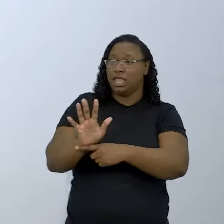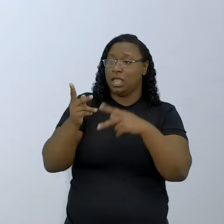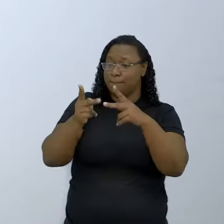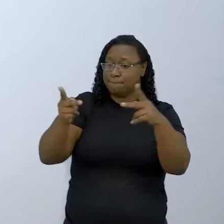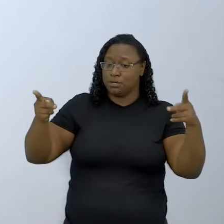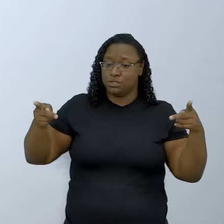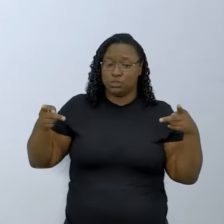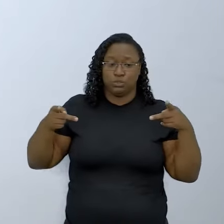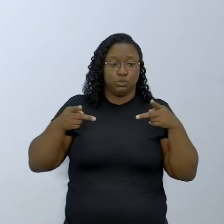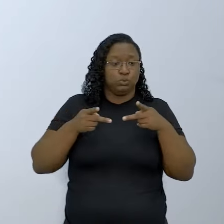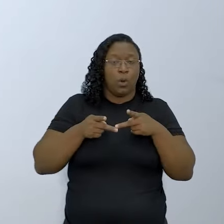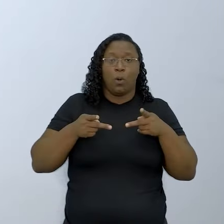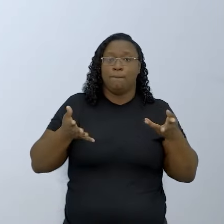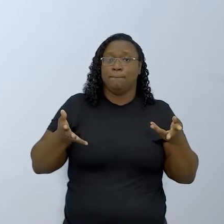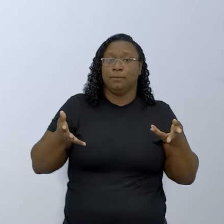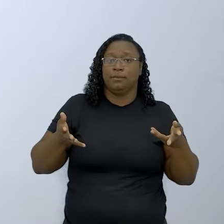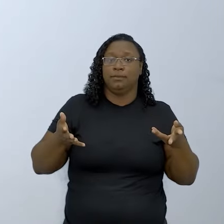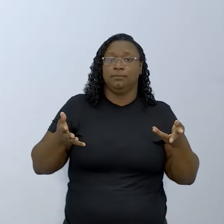por ali.